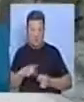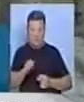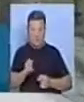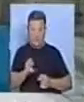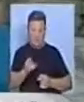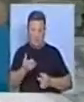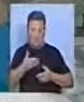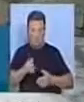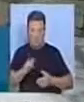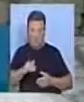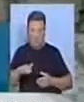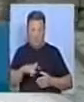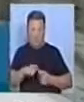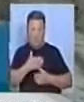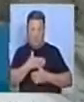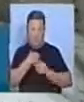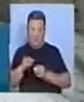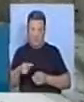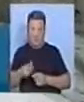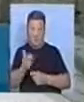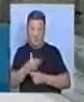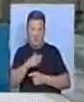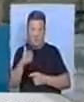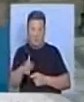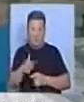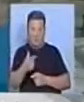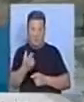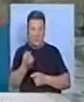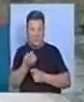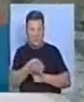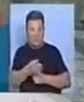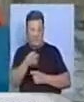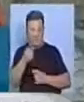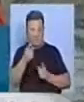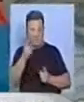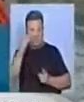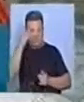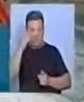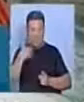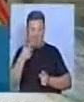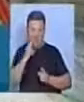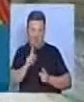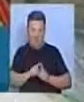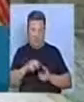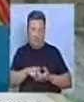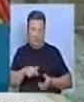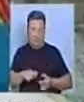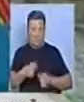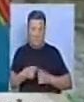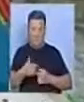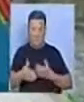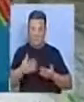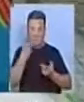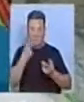os cerveirenses e os amigos de Cerveira, os artistas, venceram a utopia e cá estamos, com esta vitalidade que